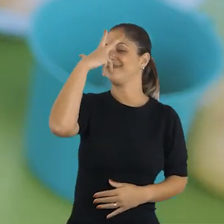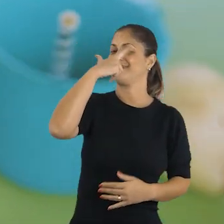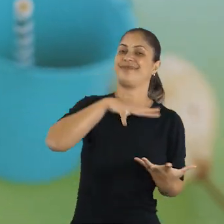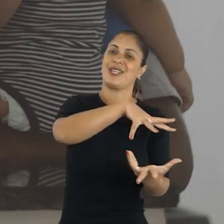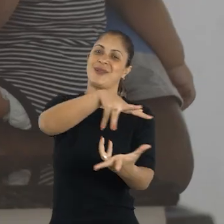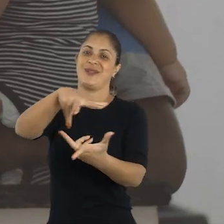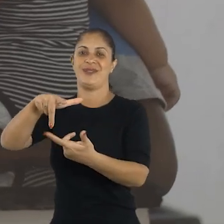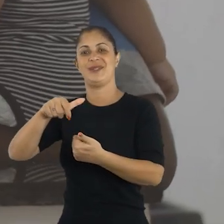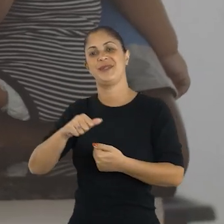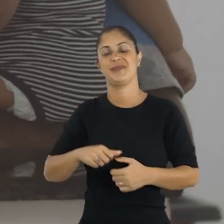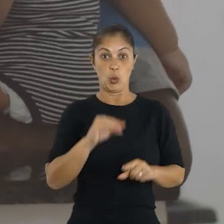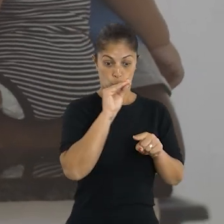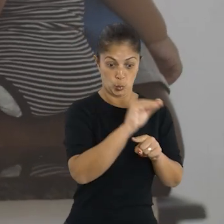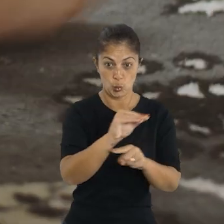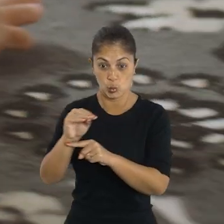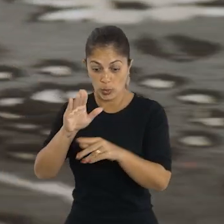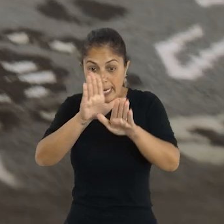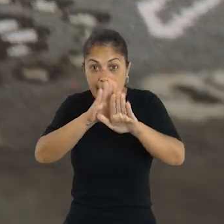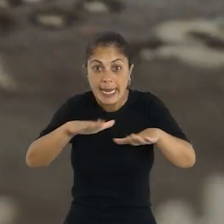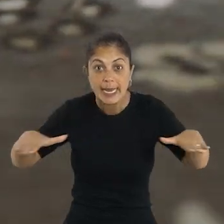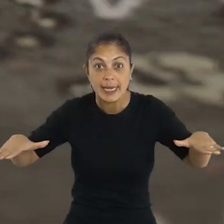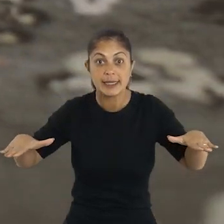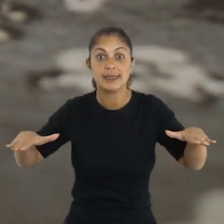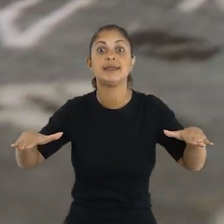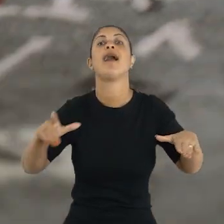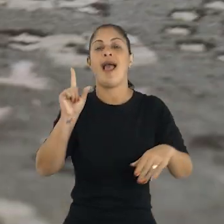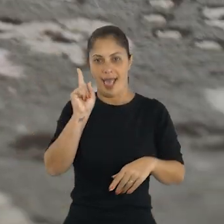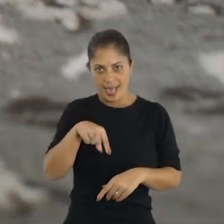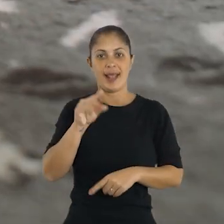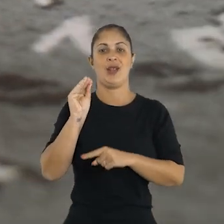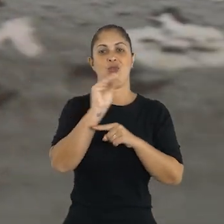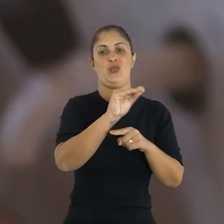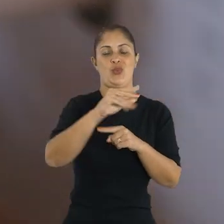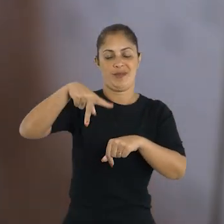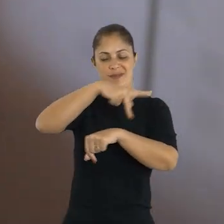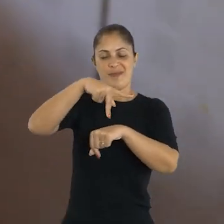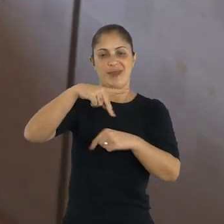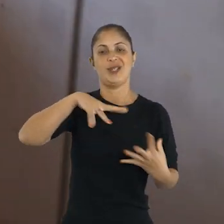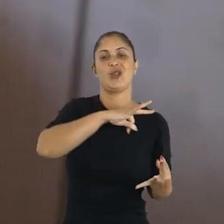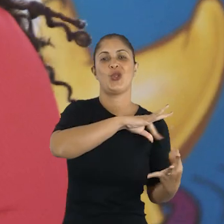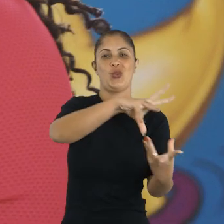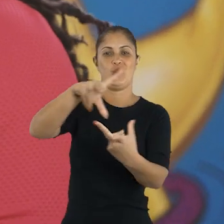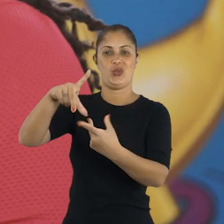inteiro. Cuidar de cada criança é cuidar do país inteiro.